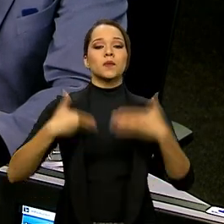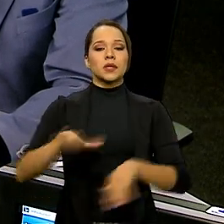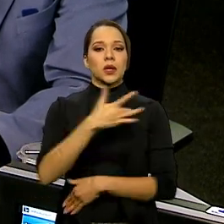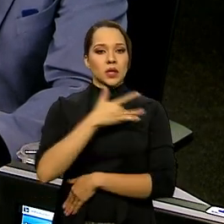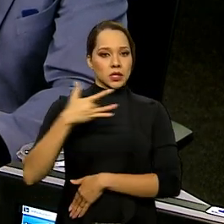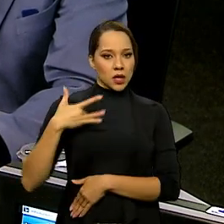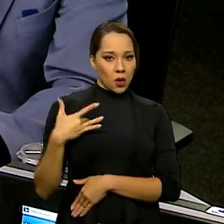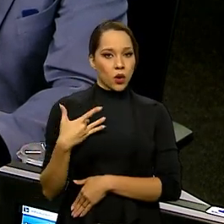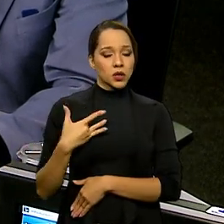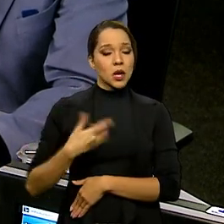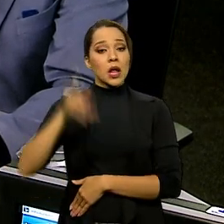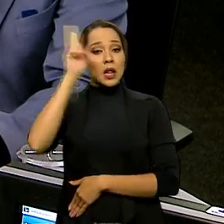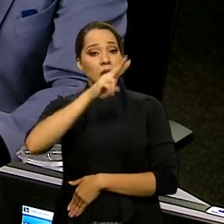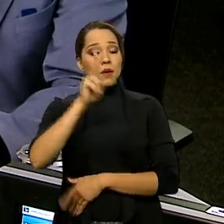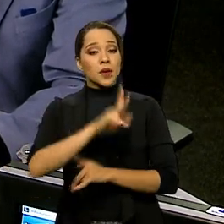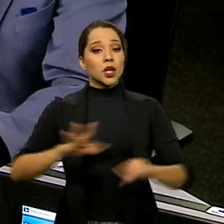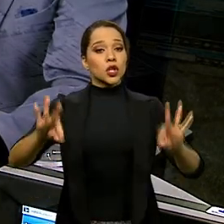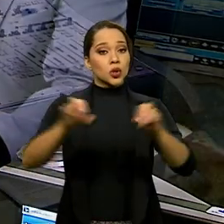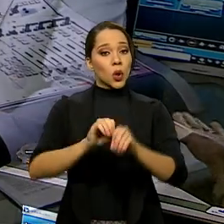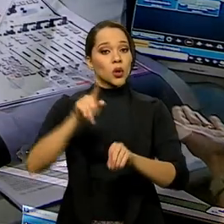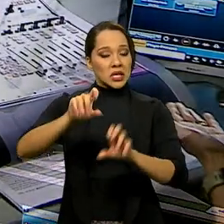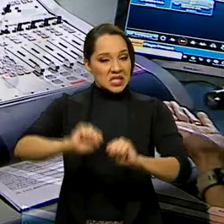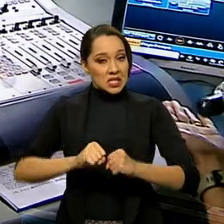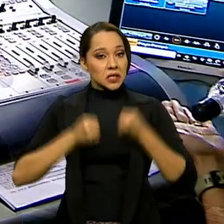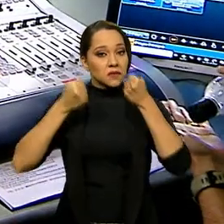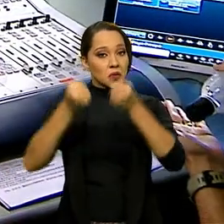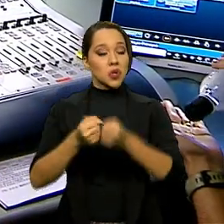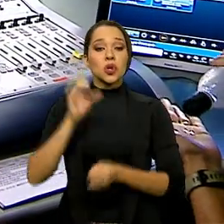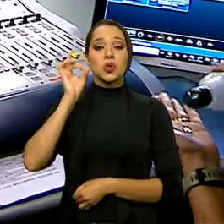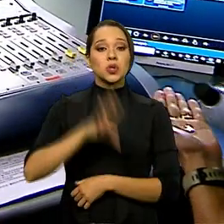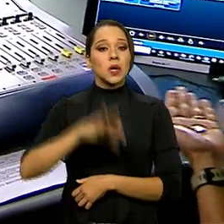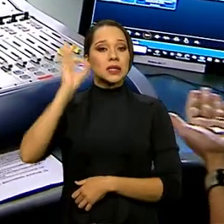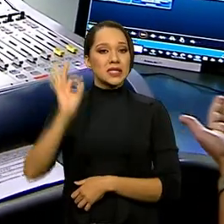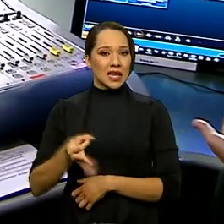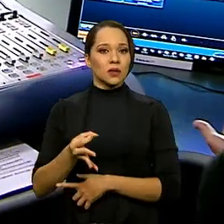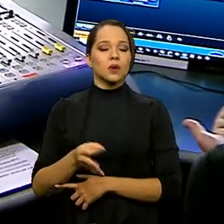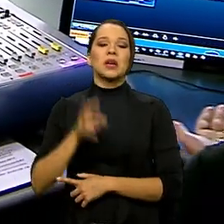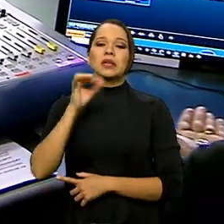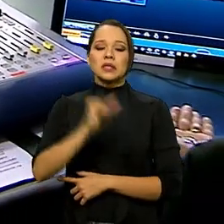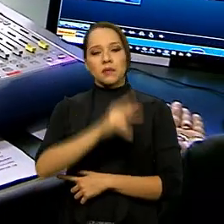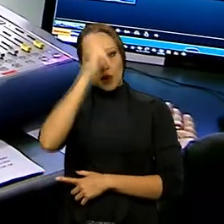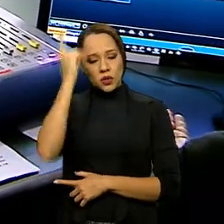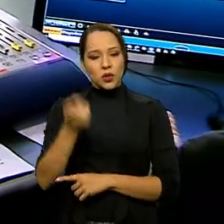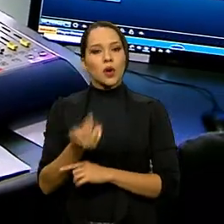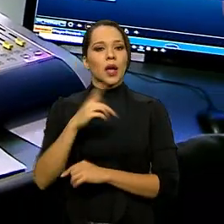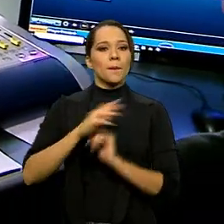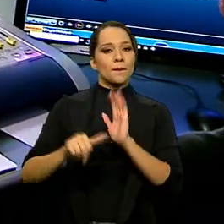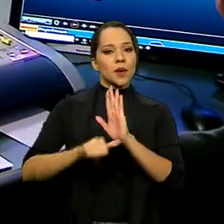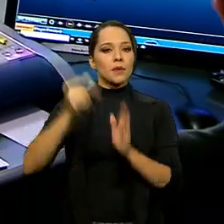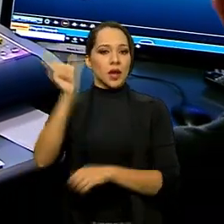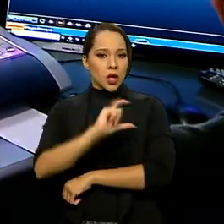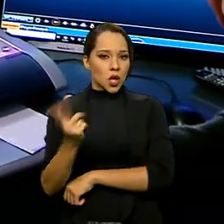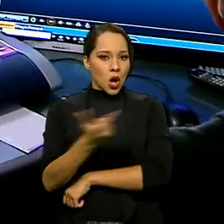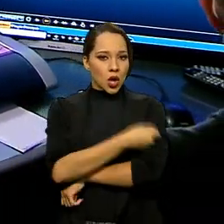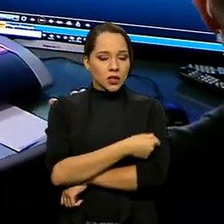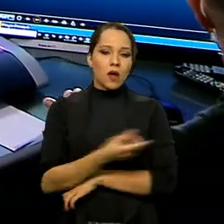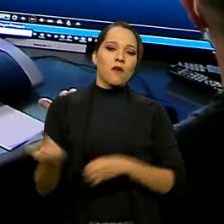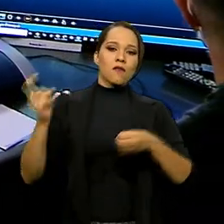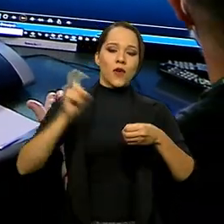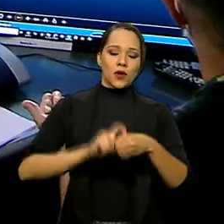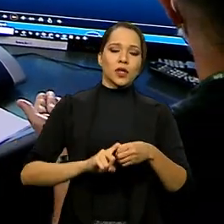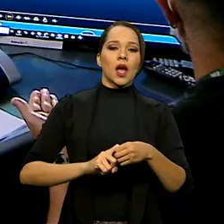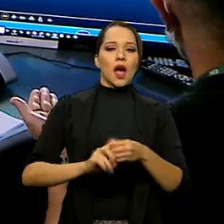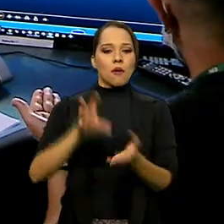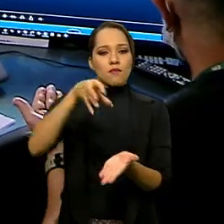da Saúde lembra que todo esse esforço só vai dar certo se quem recebeu a primeira dose voltar ao